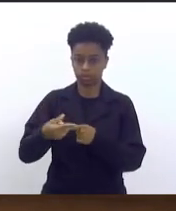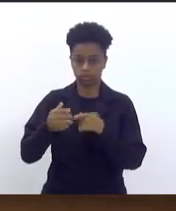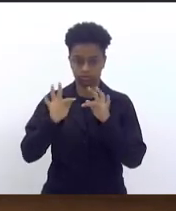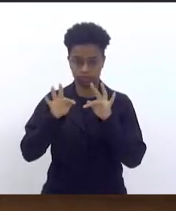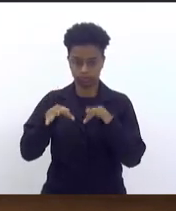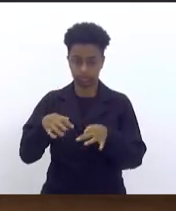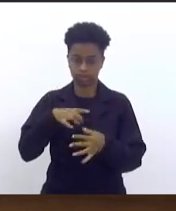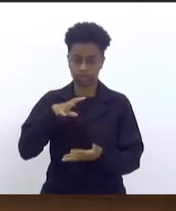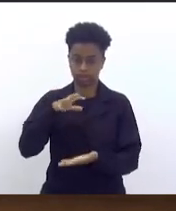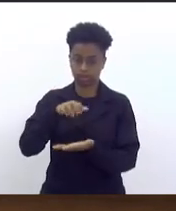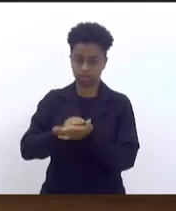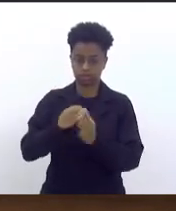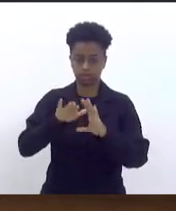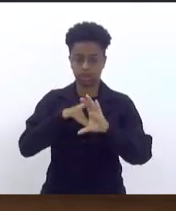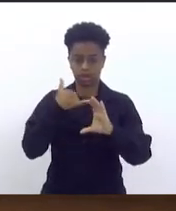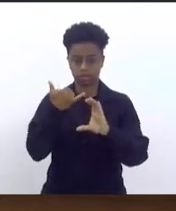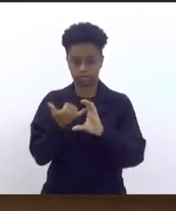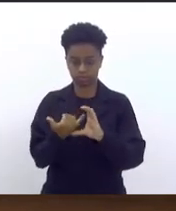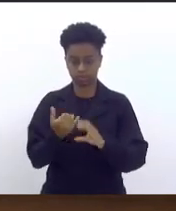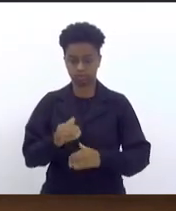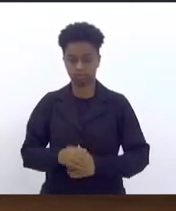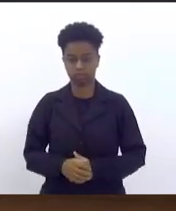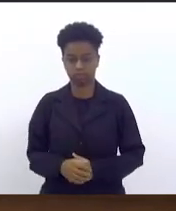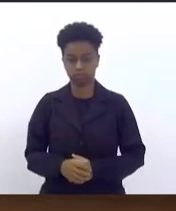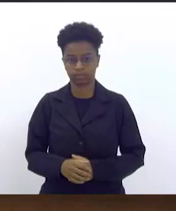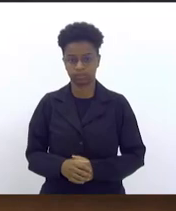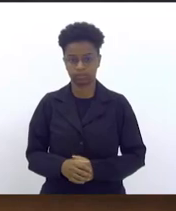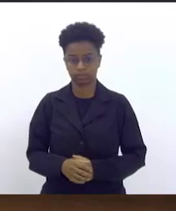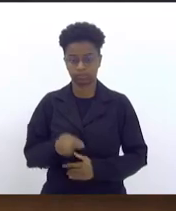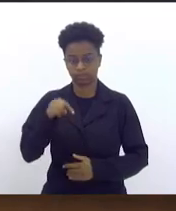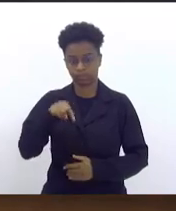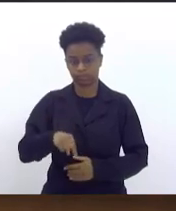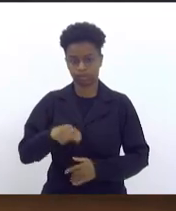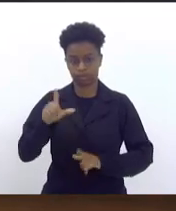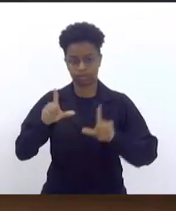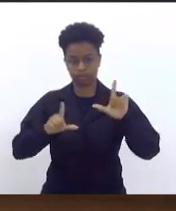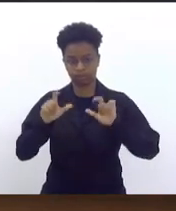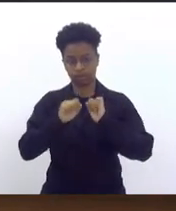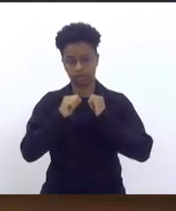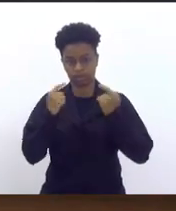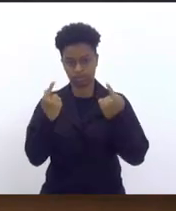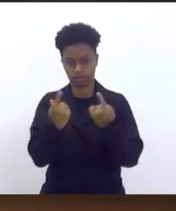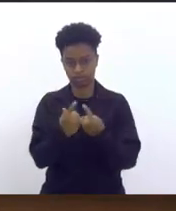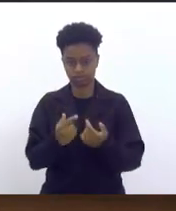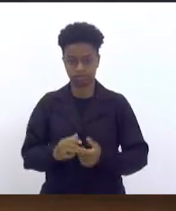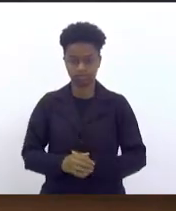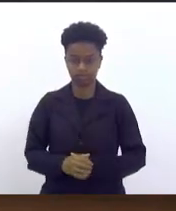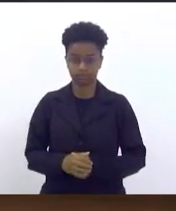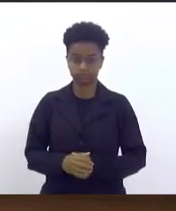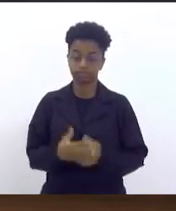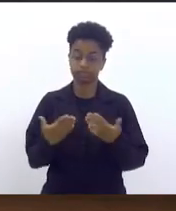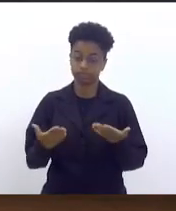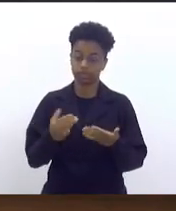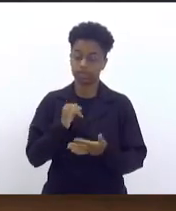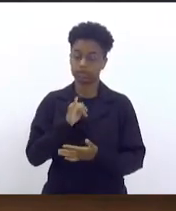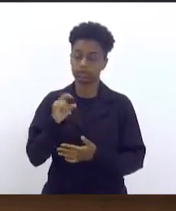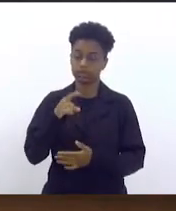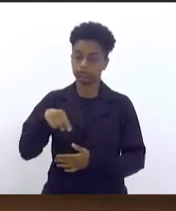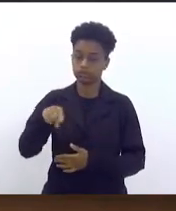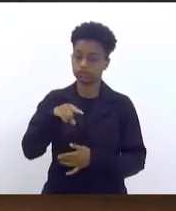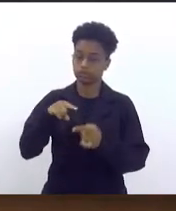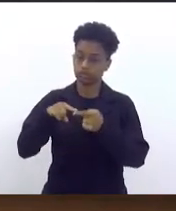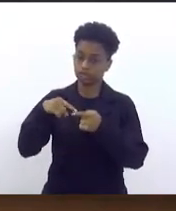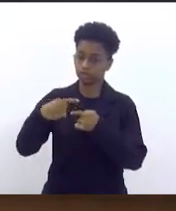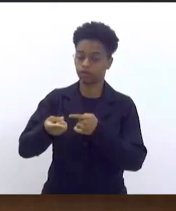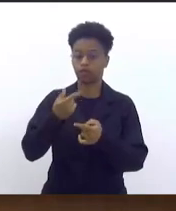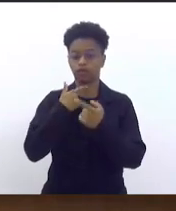registrada no canal do YouTube da Assembleia da TV alerj então se você depois quiser ouvir